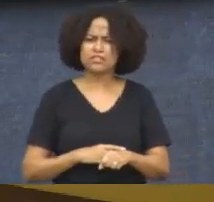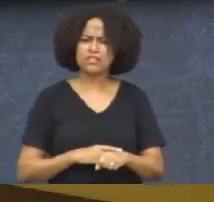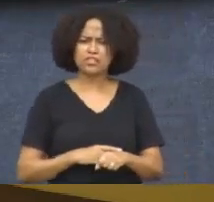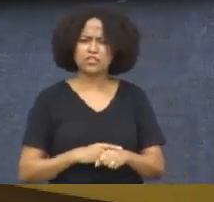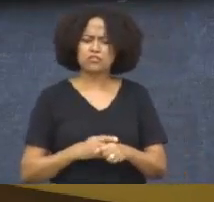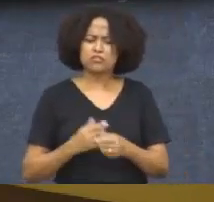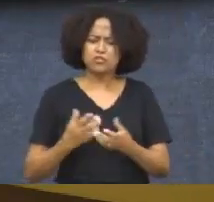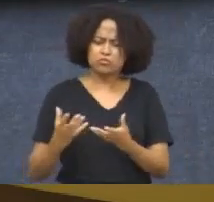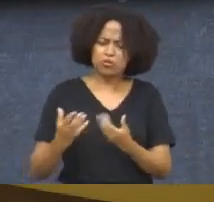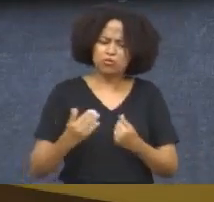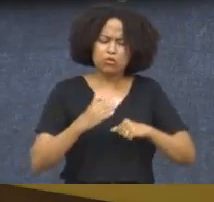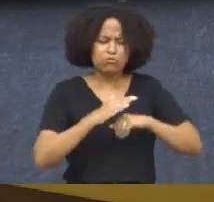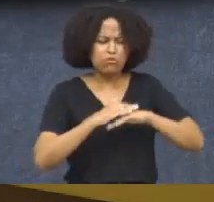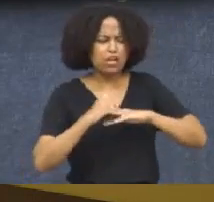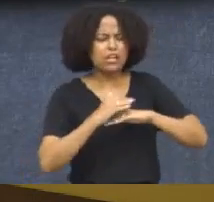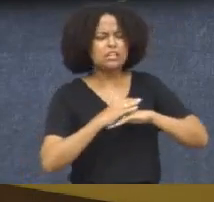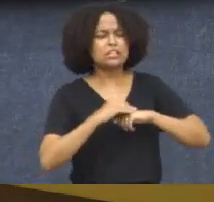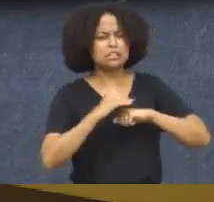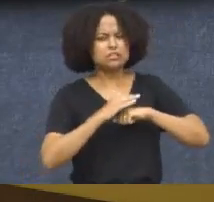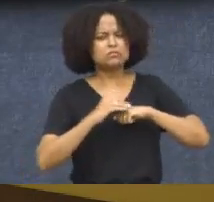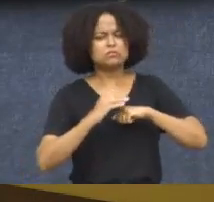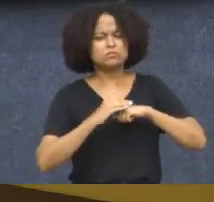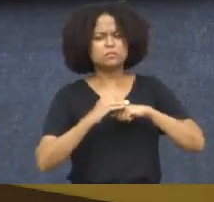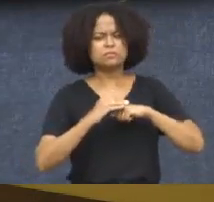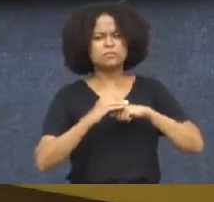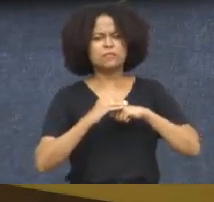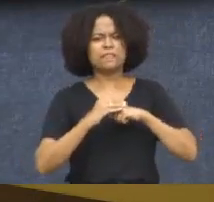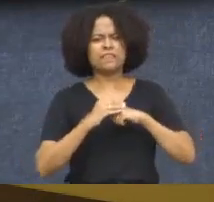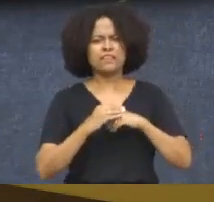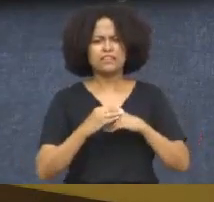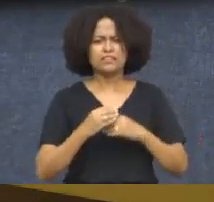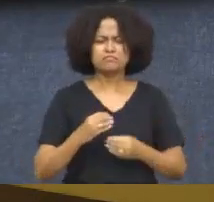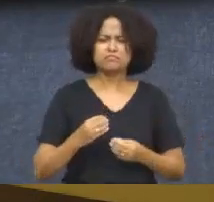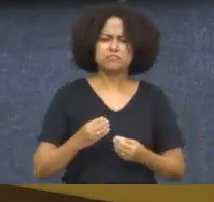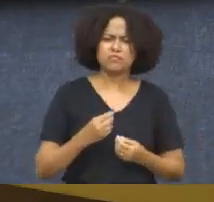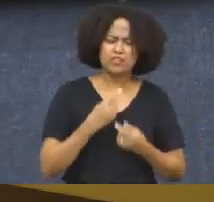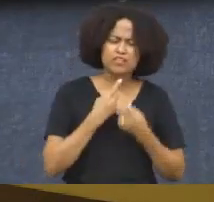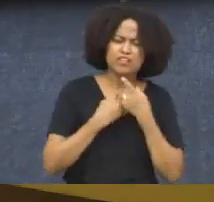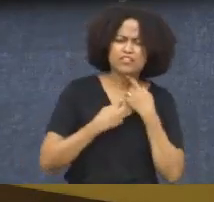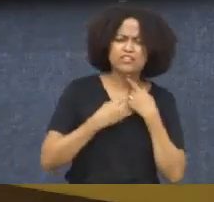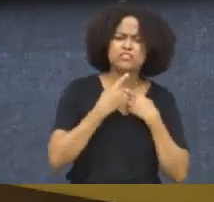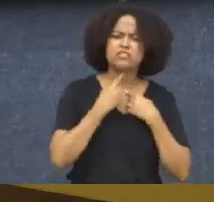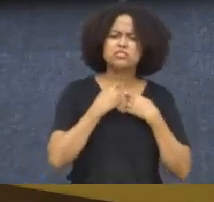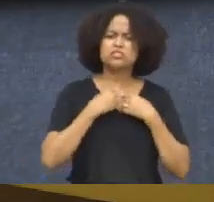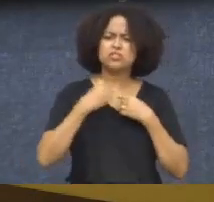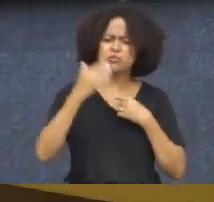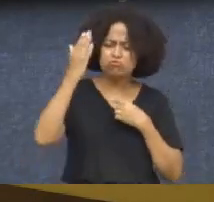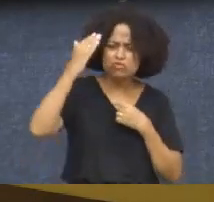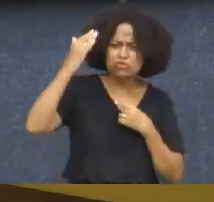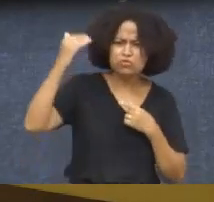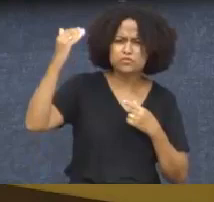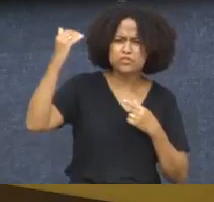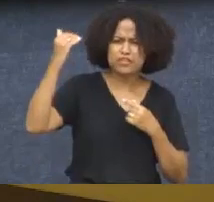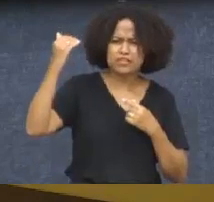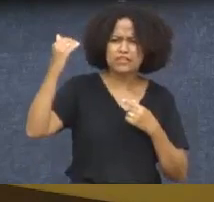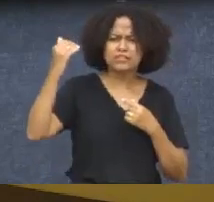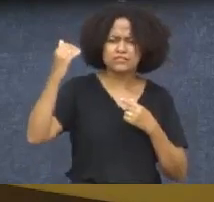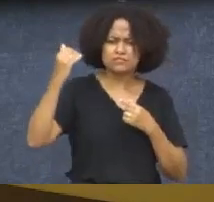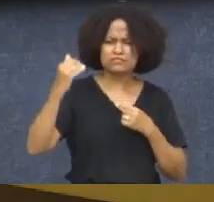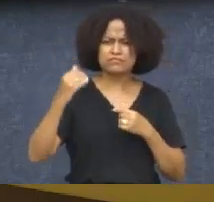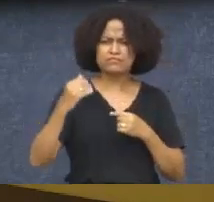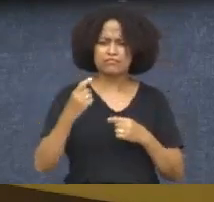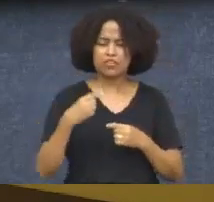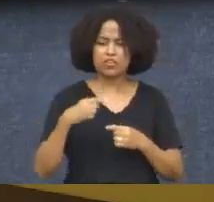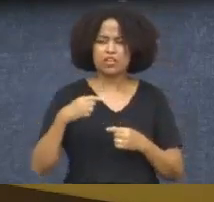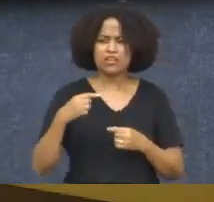aqui quando a gente chegou. Então, lhe desejar todo sucesso, toda sorte, mas usar essa palavra porque Vossa Excelência foi office boy da Asprom, como eu, né? Sim.